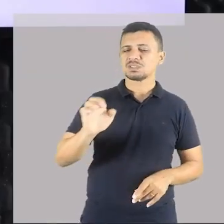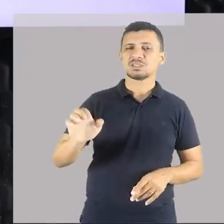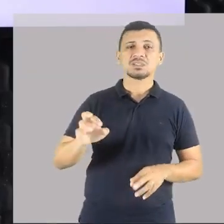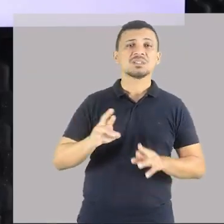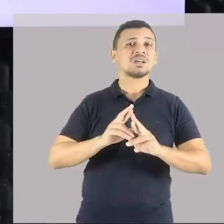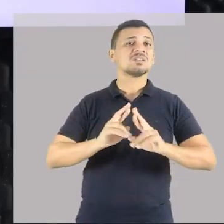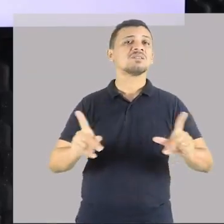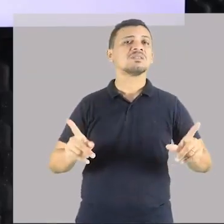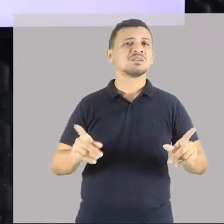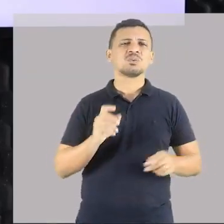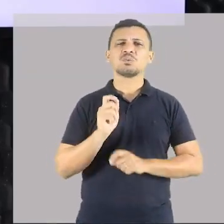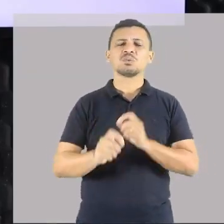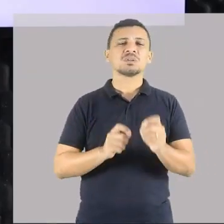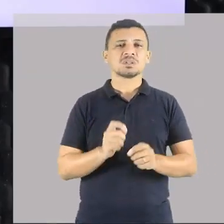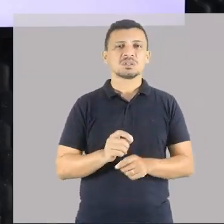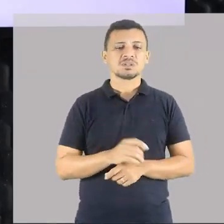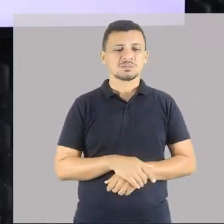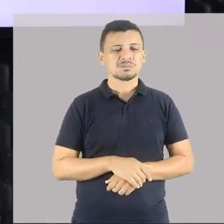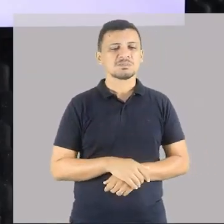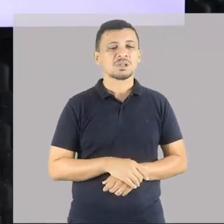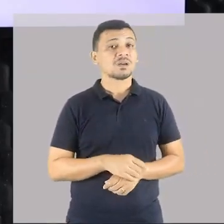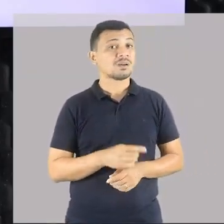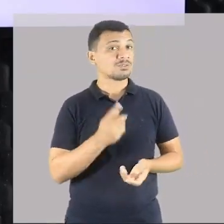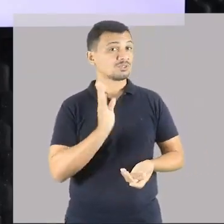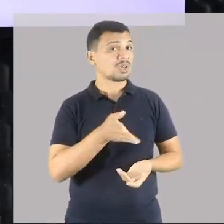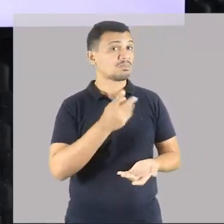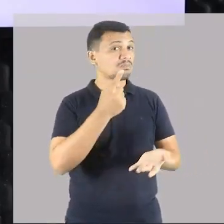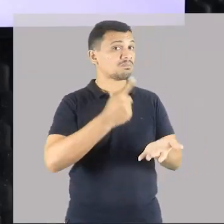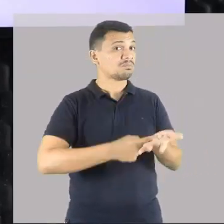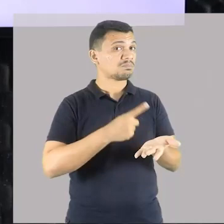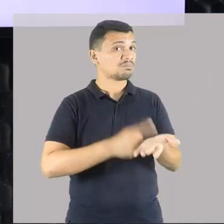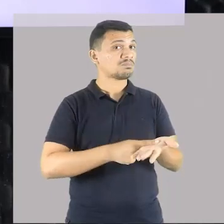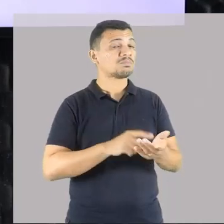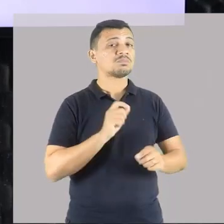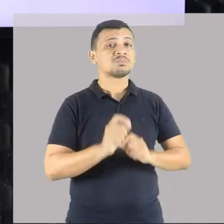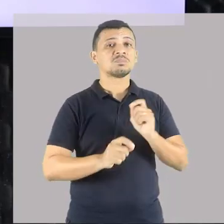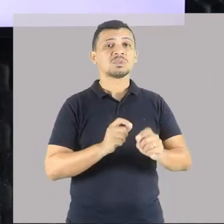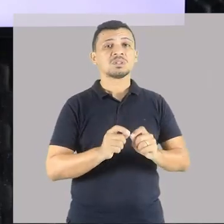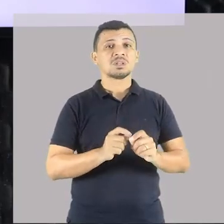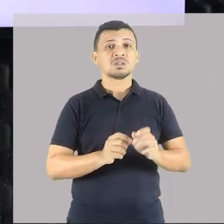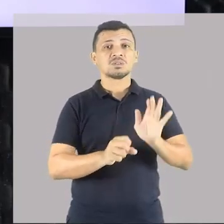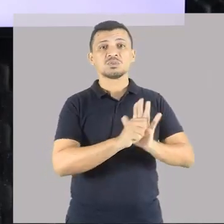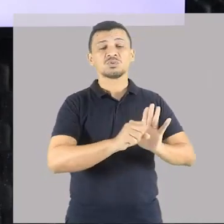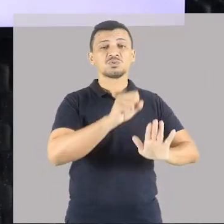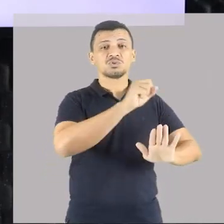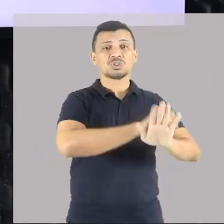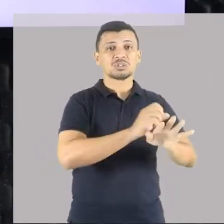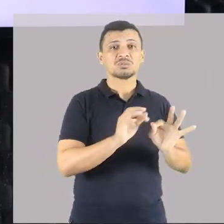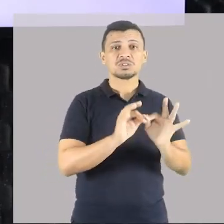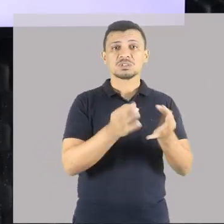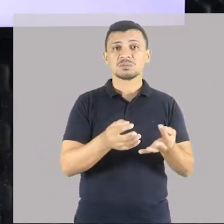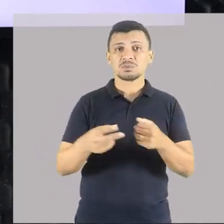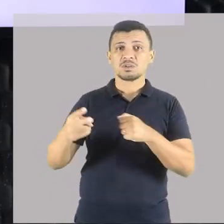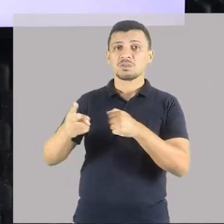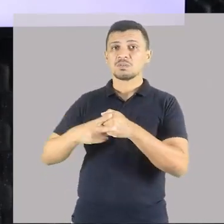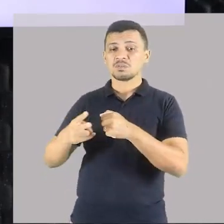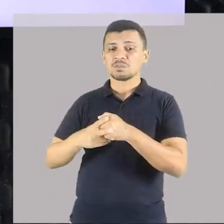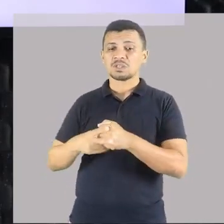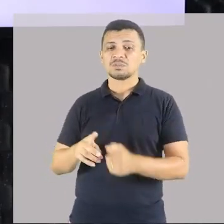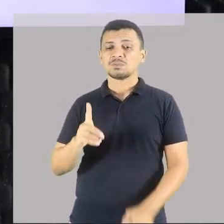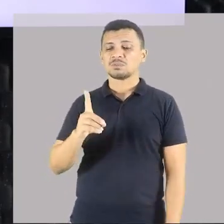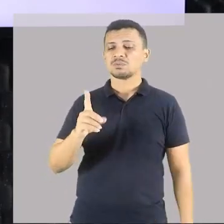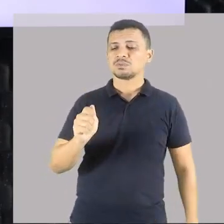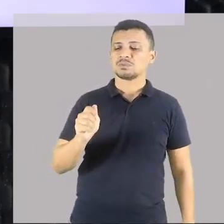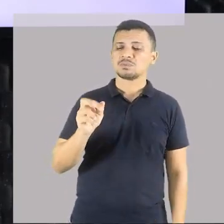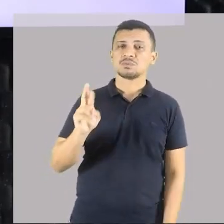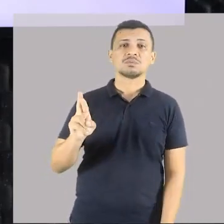de forma diferente? A obsolescência programada. A obsolescência programada é o sujeito simples do verbo dar, certo? Então,